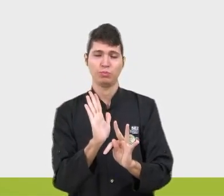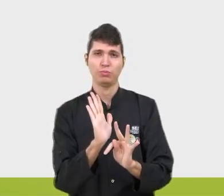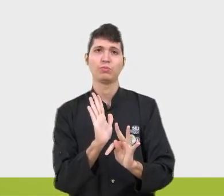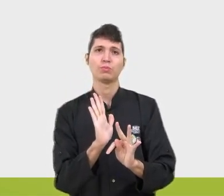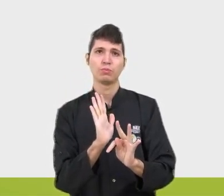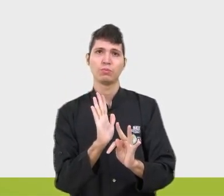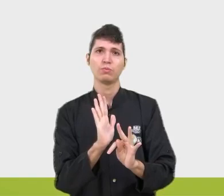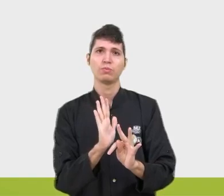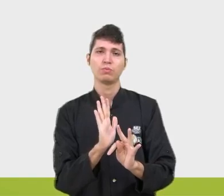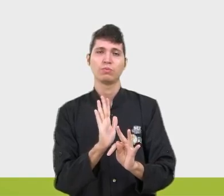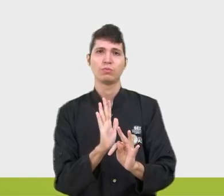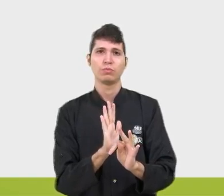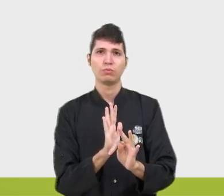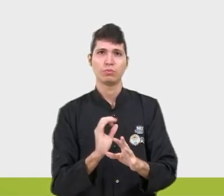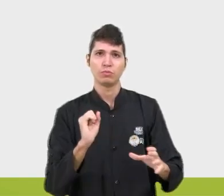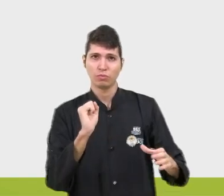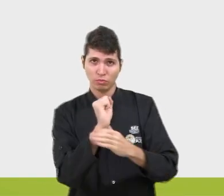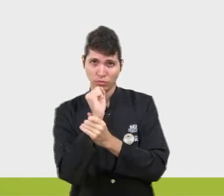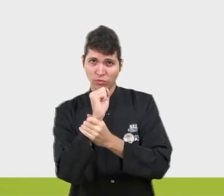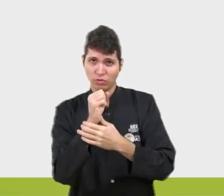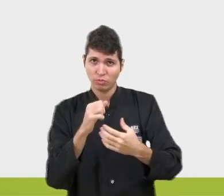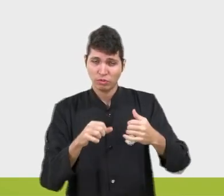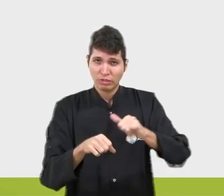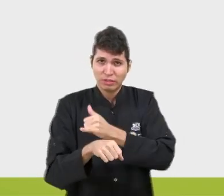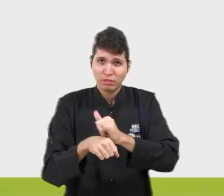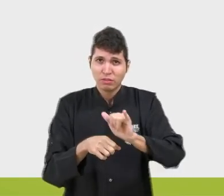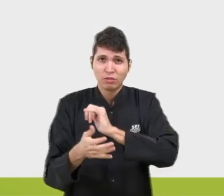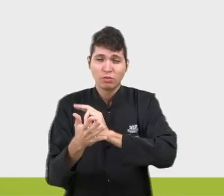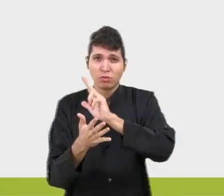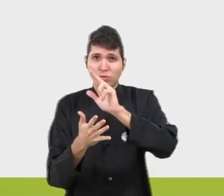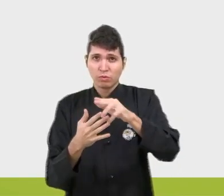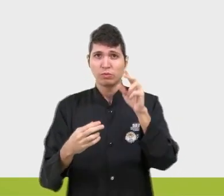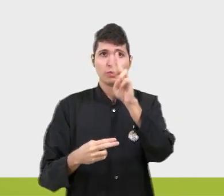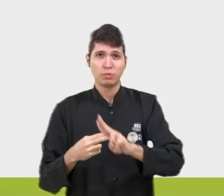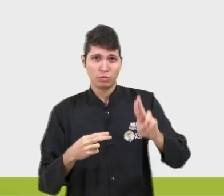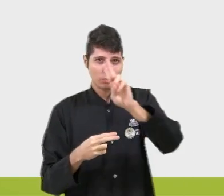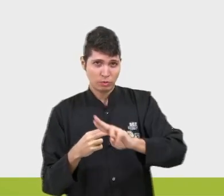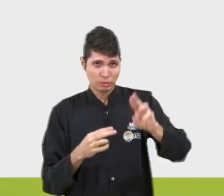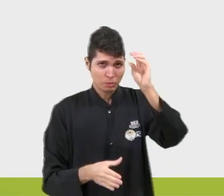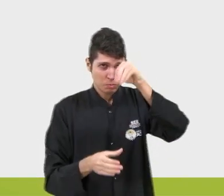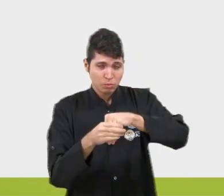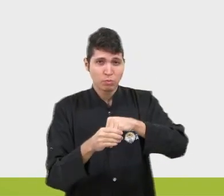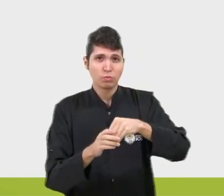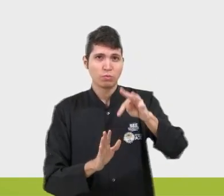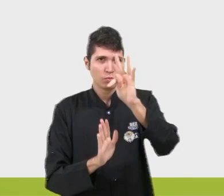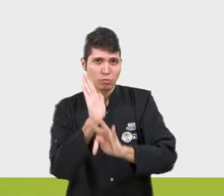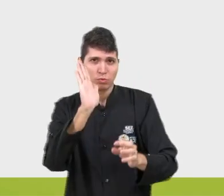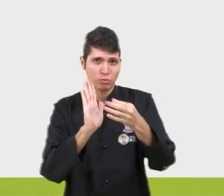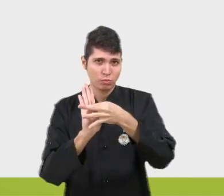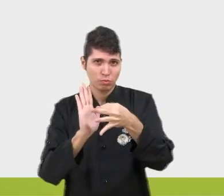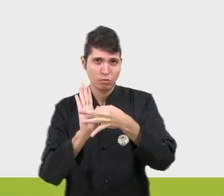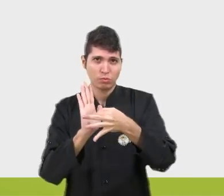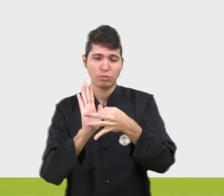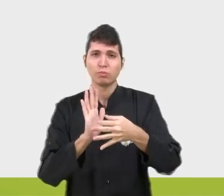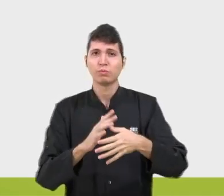quesito. Garante que diferentes estratégias sejam mobilizadas na formulação de argumentos.